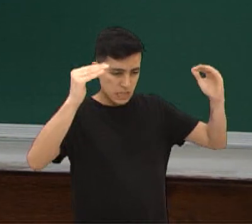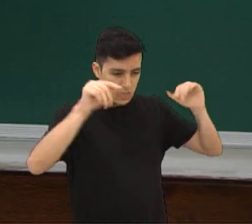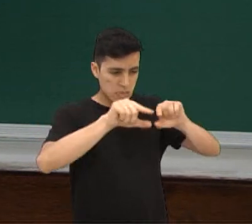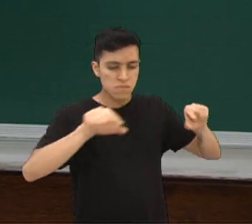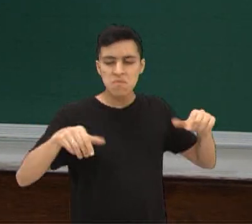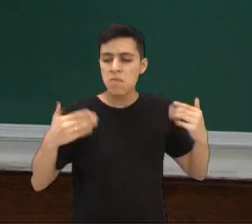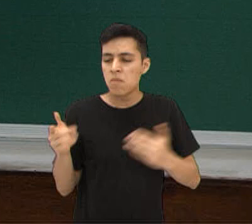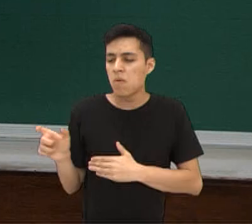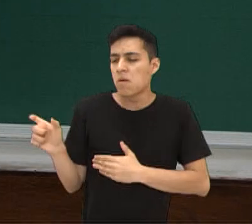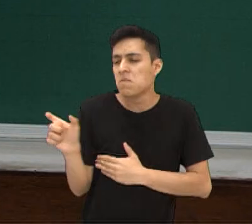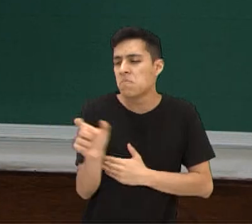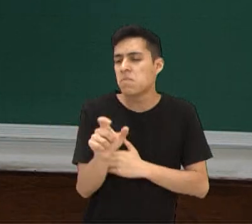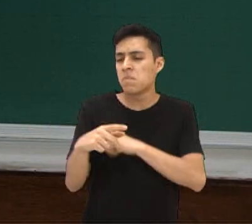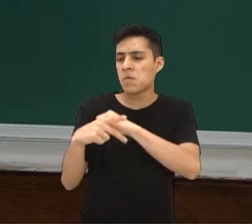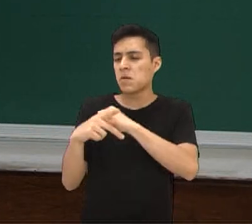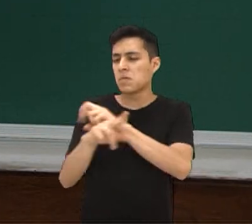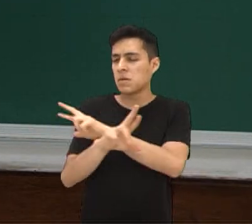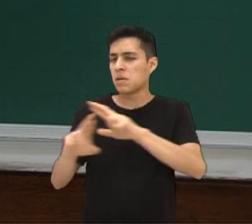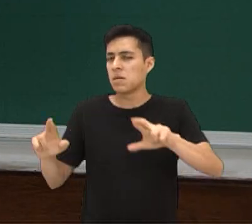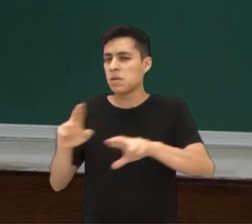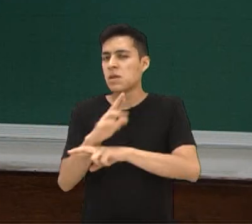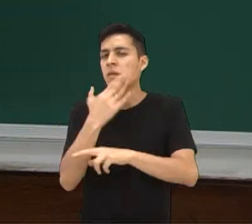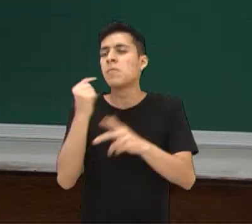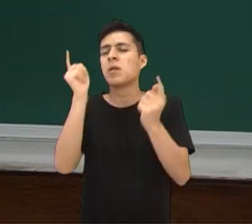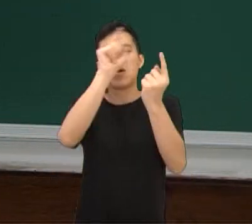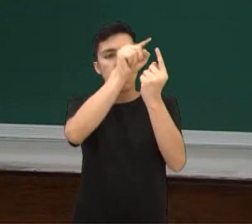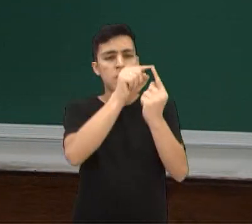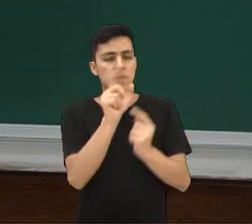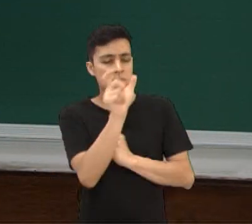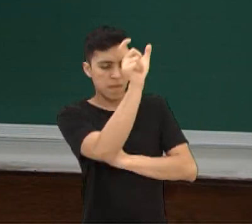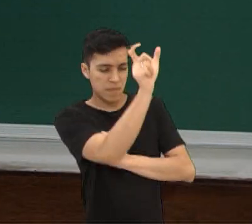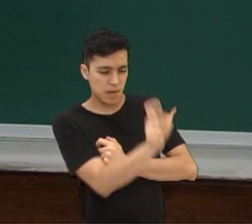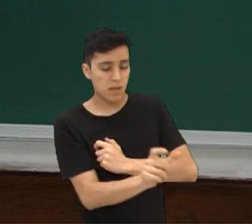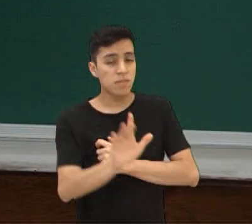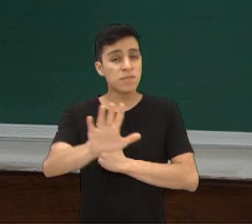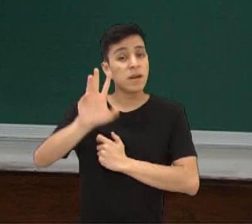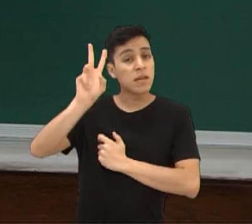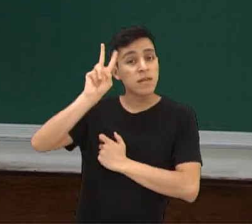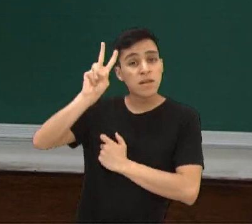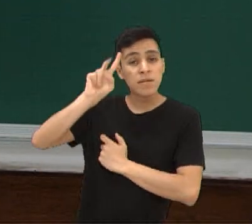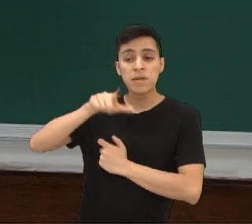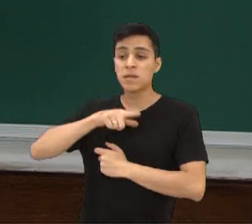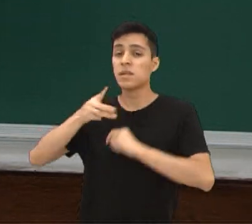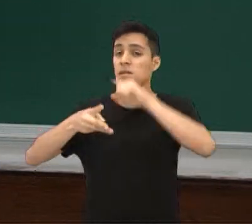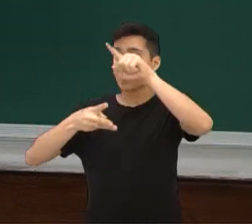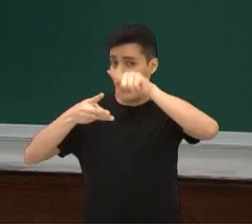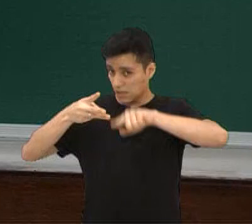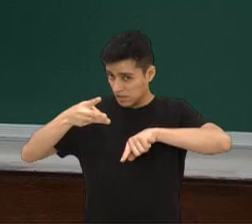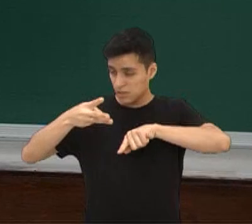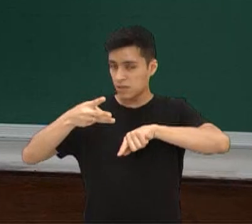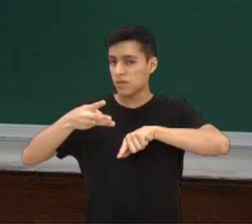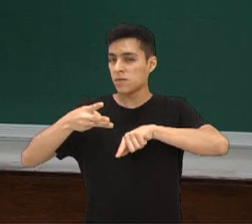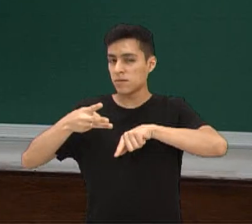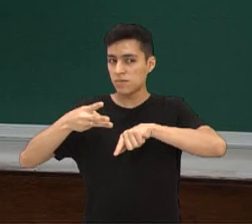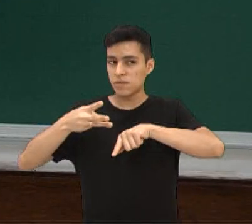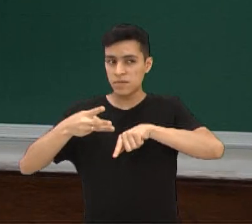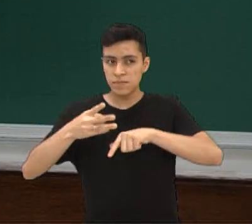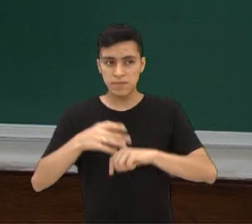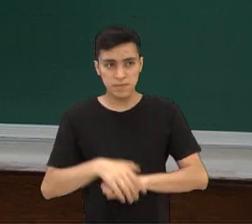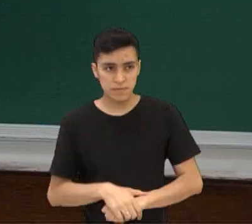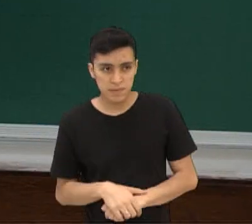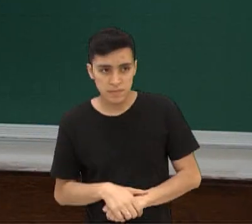melhor encaixado. Lembrando que nós temos três tipos de pronomes no nosso exercício. Who, which e